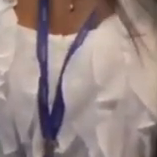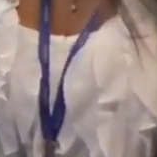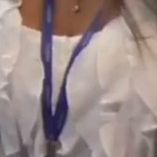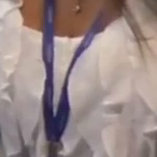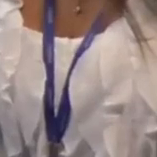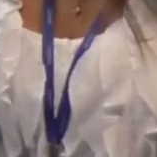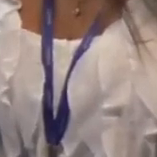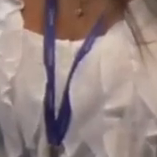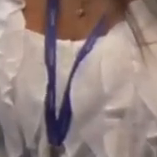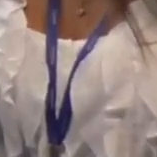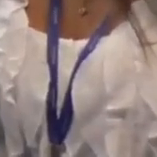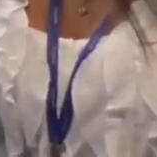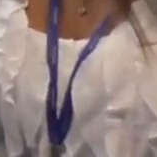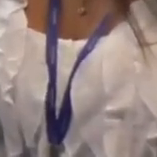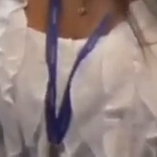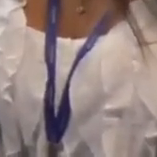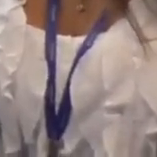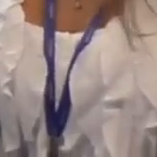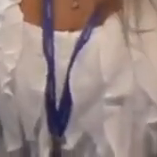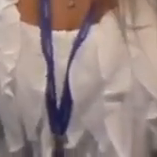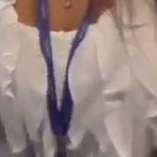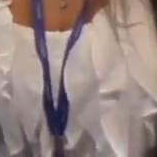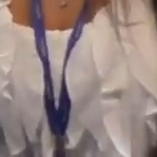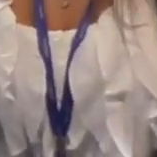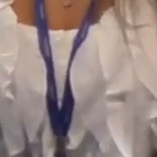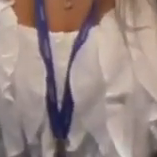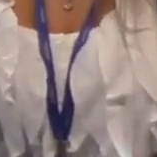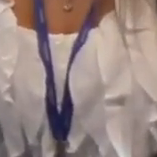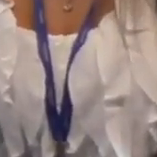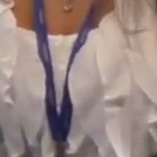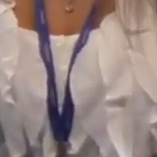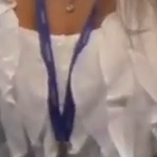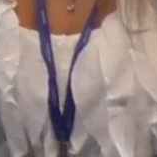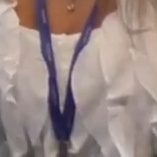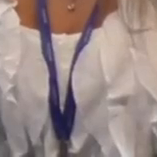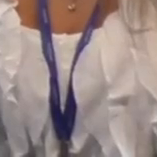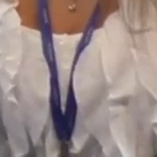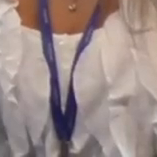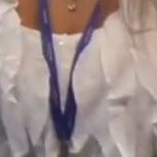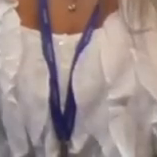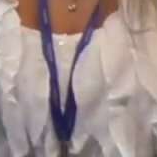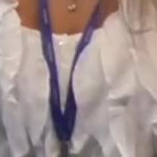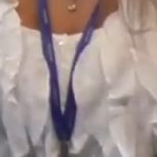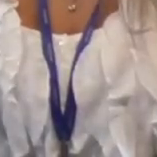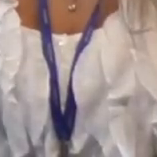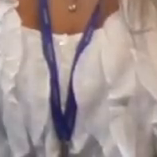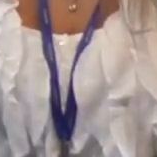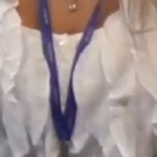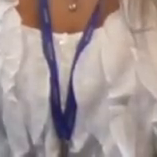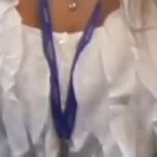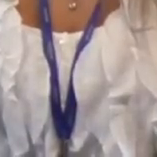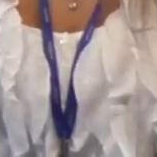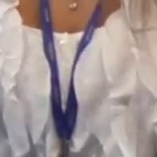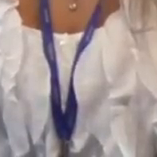corredor. Obrigada. E aí, assim, fica a dica, quem ficou com alguma dúvida, né, pode fazer contato ou comigo ou com as meninas, ficou a dica